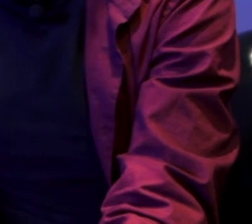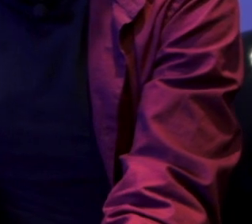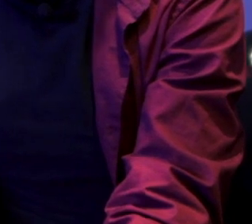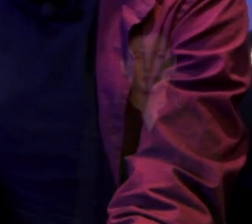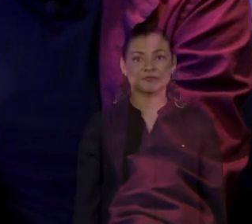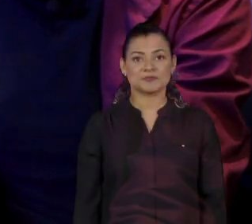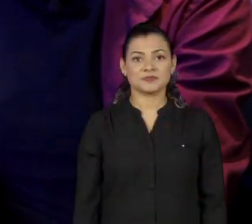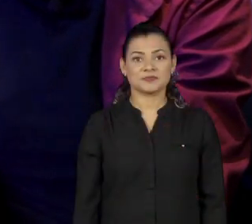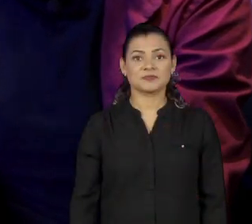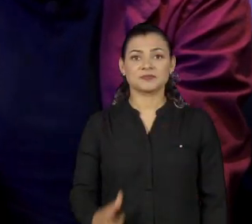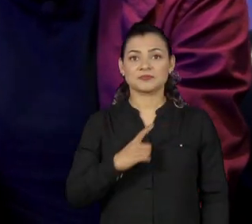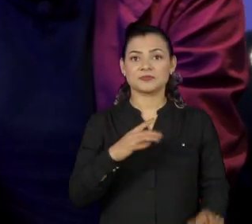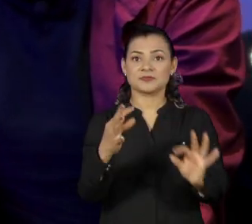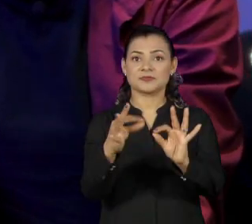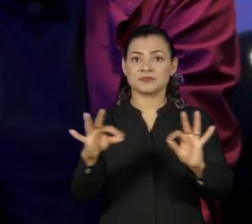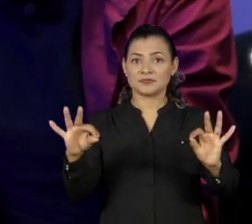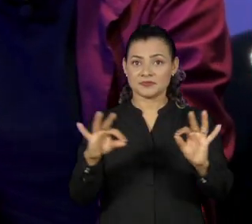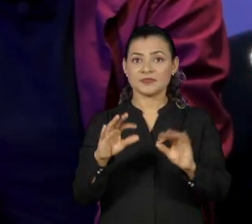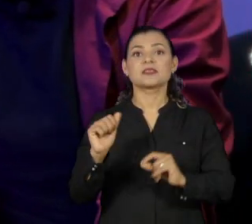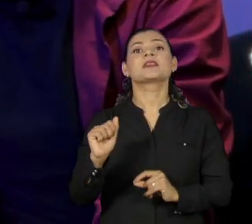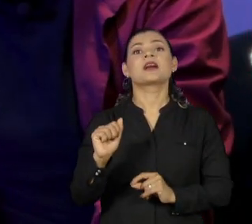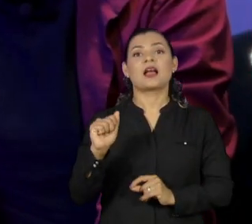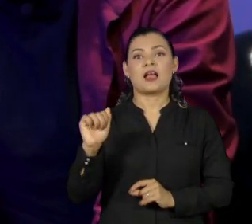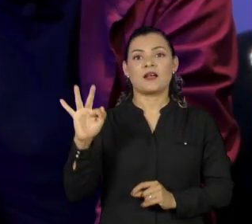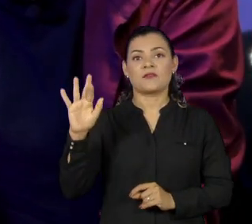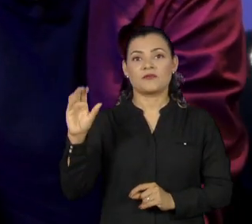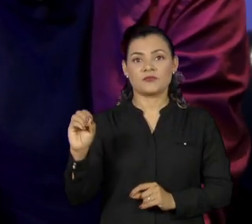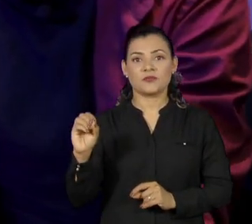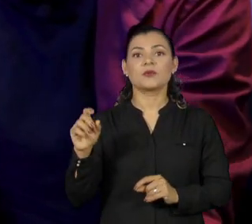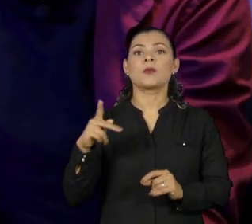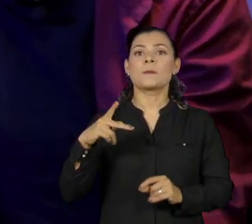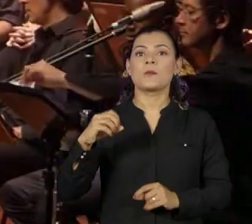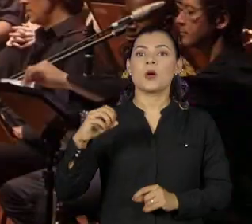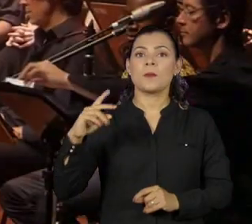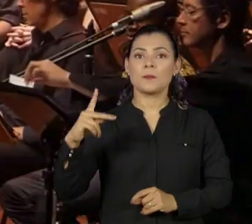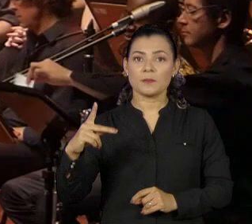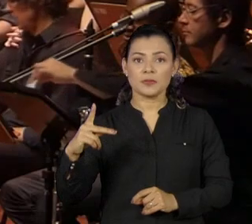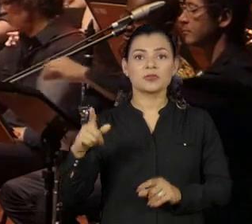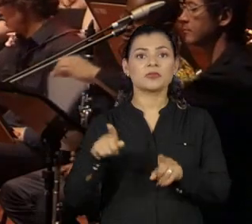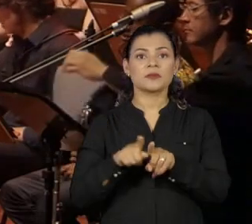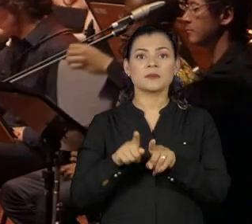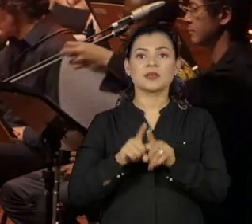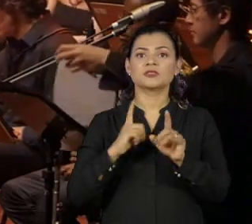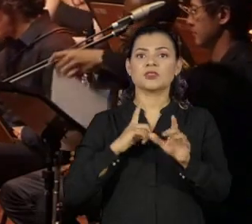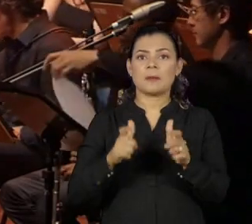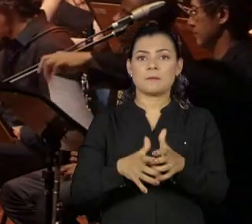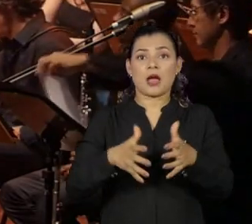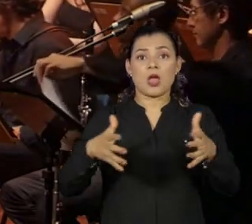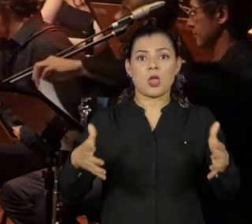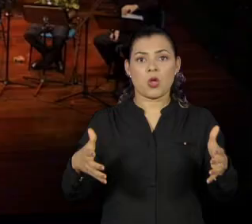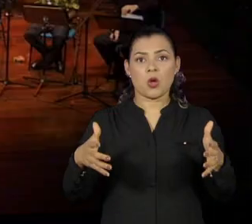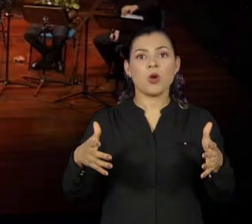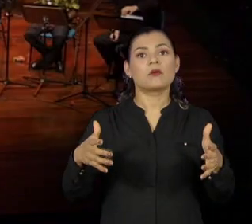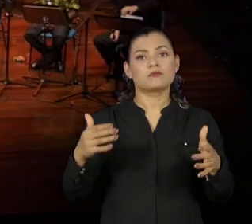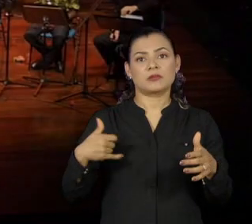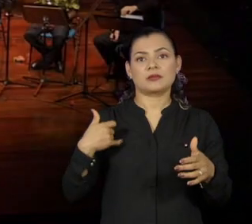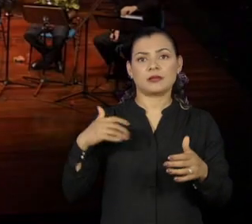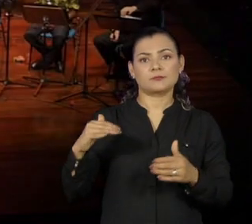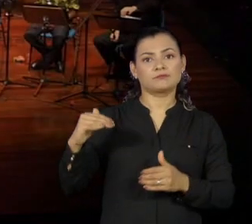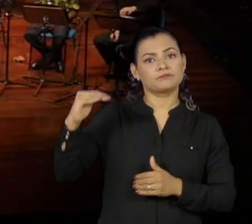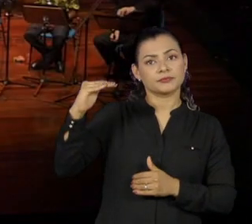Tem a Filafro Pop Orchestra, né, que já é um pouco maior, só que toca um